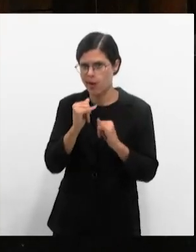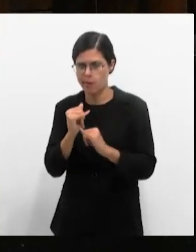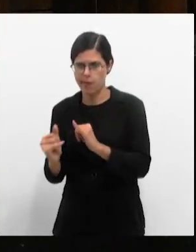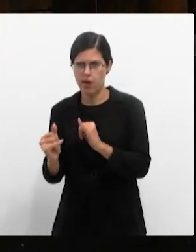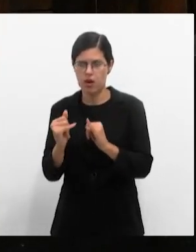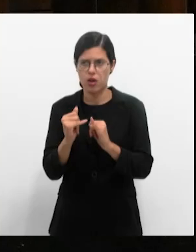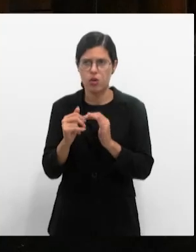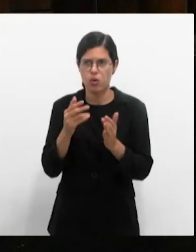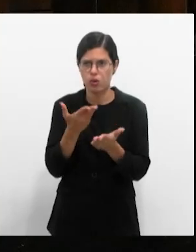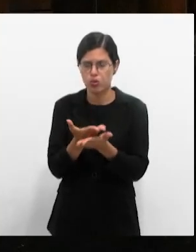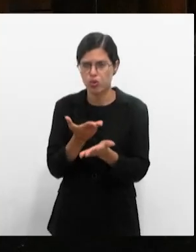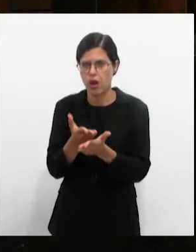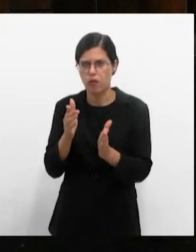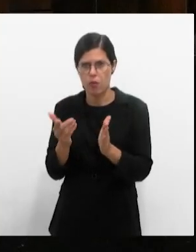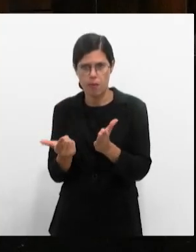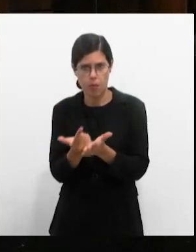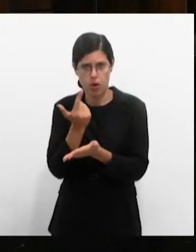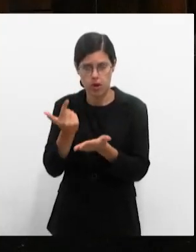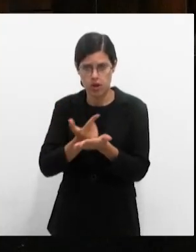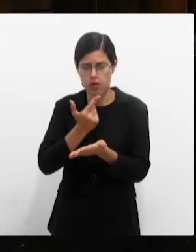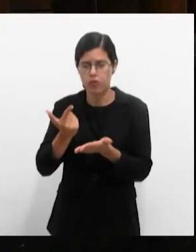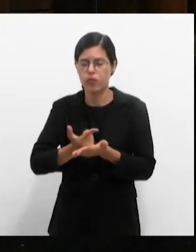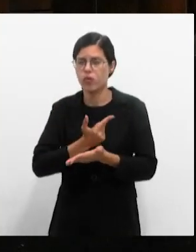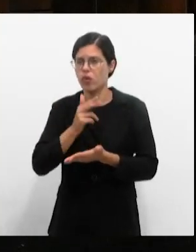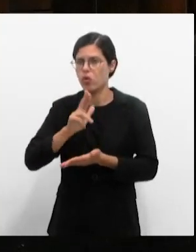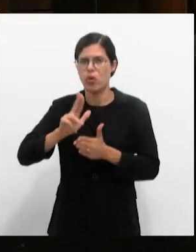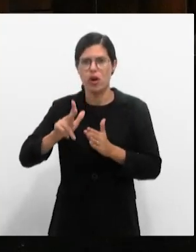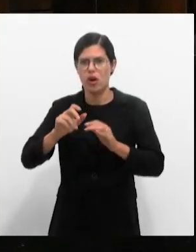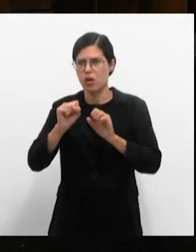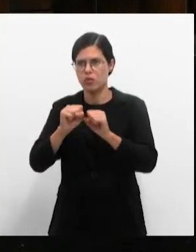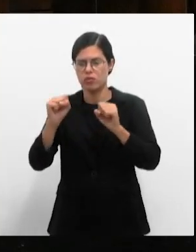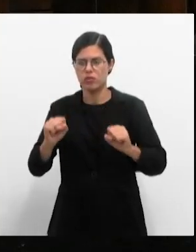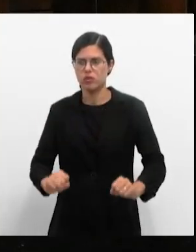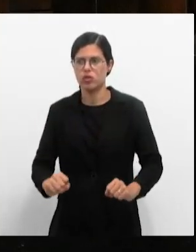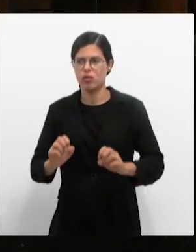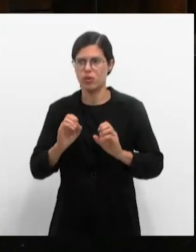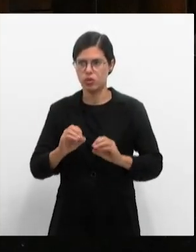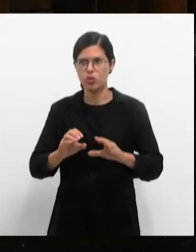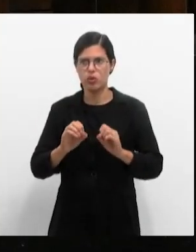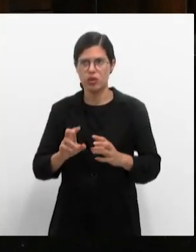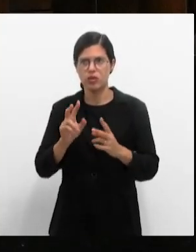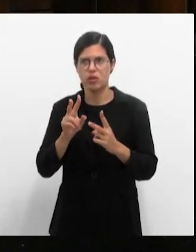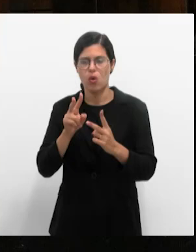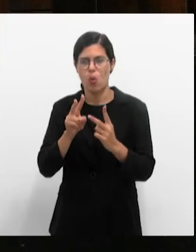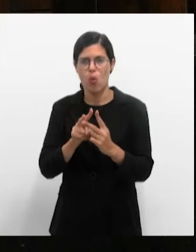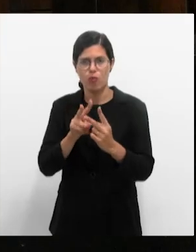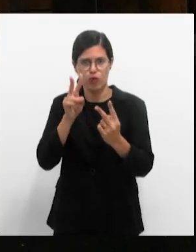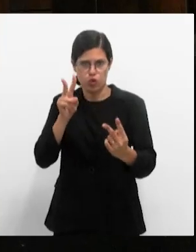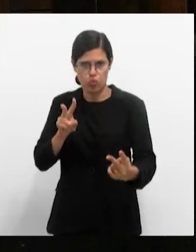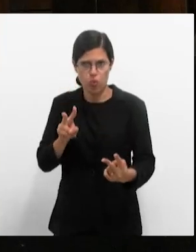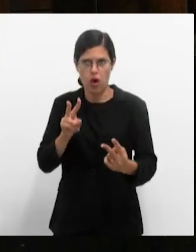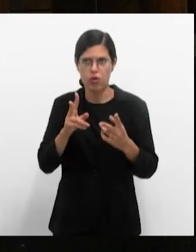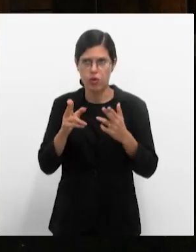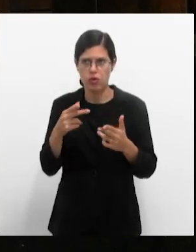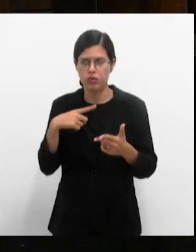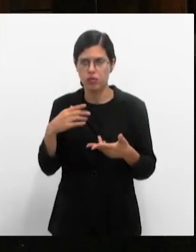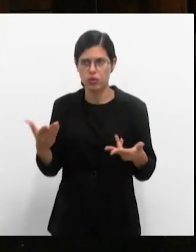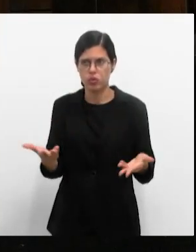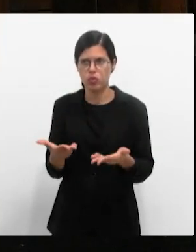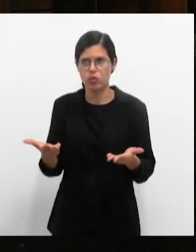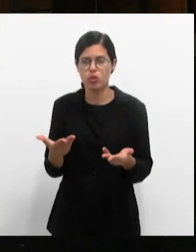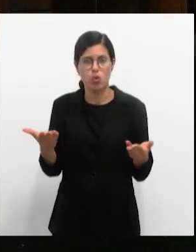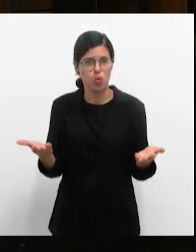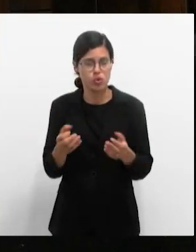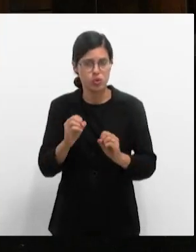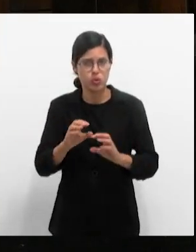por apostilas. Não era um sistema de educação à distância como nós temos hoje, porque a educação à distância